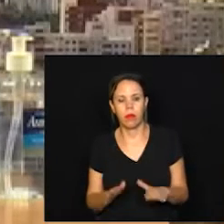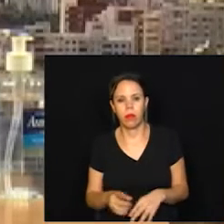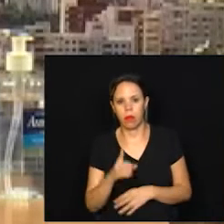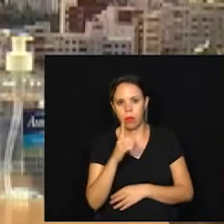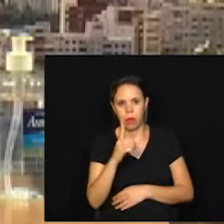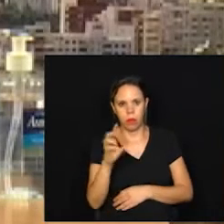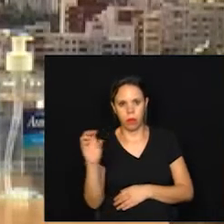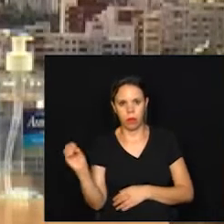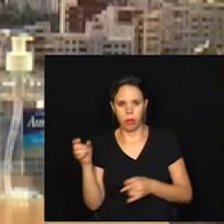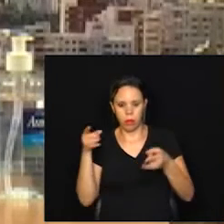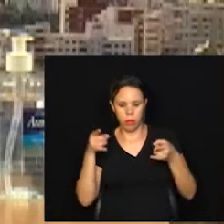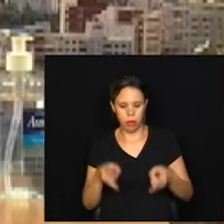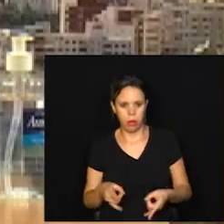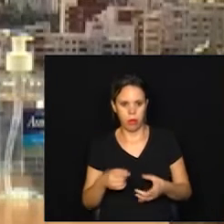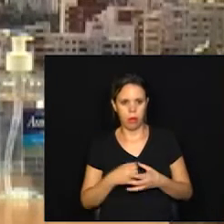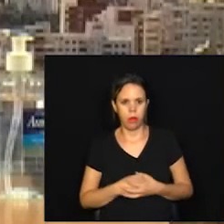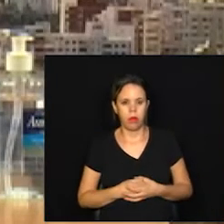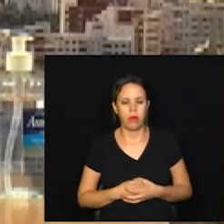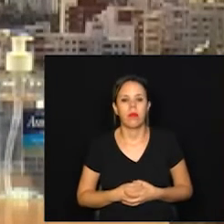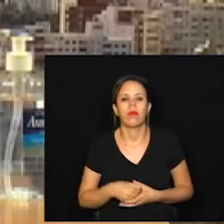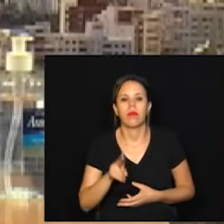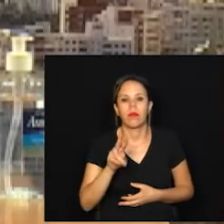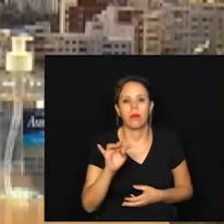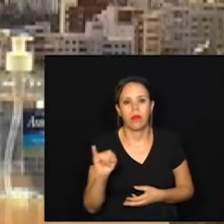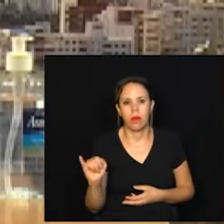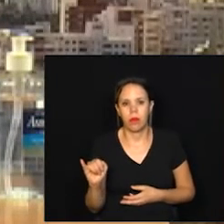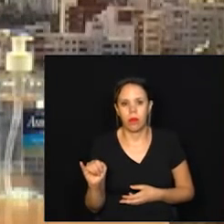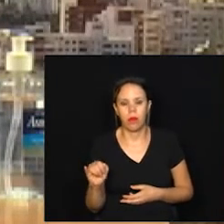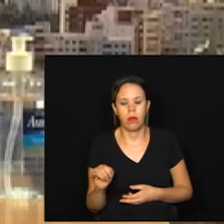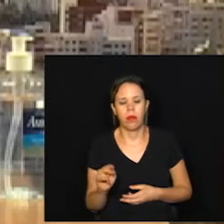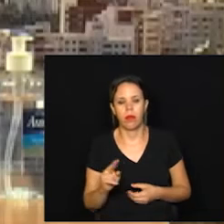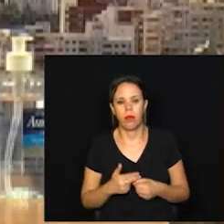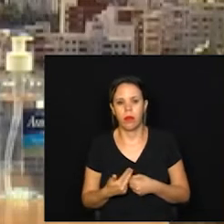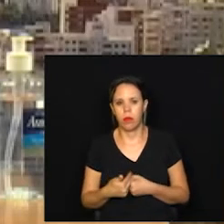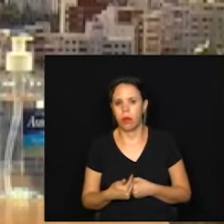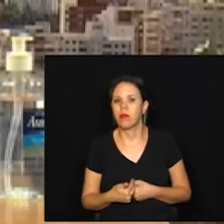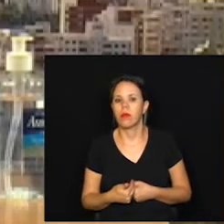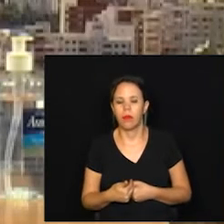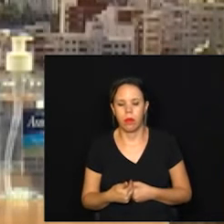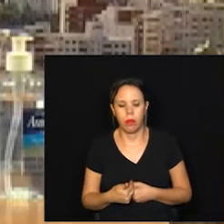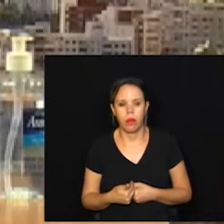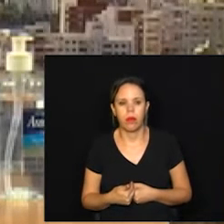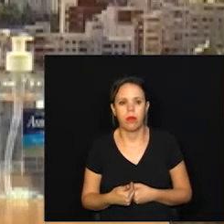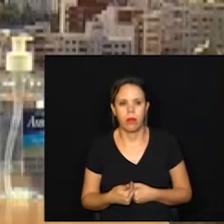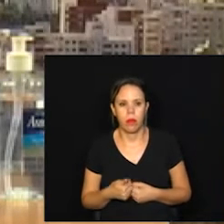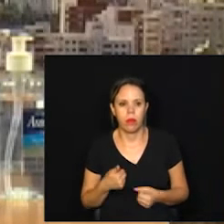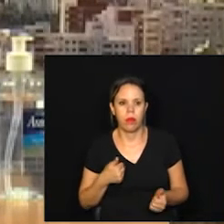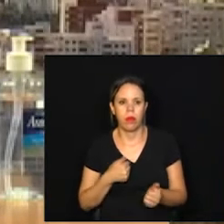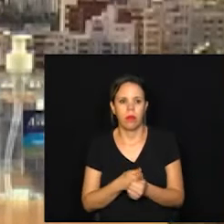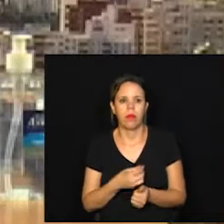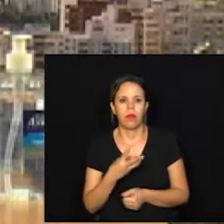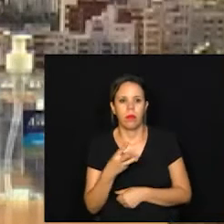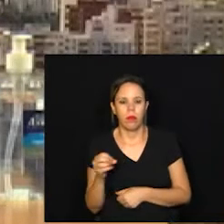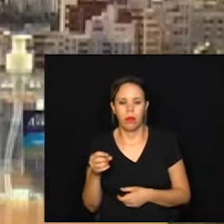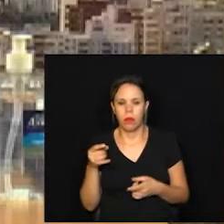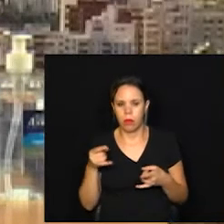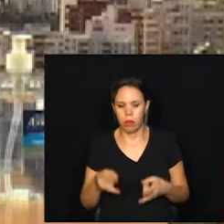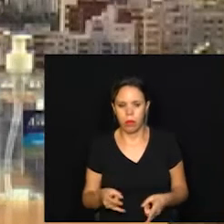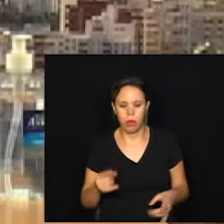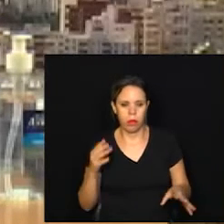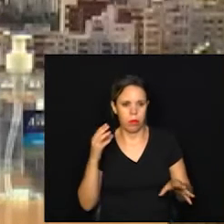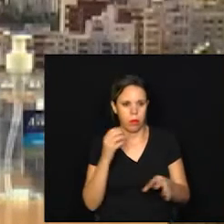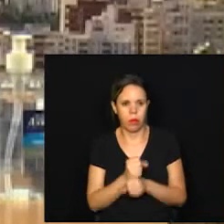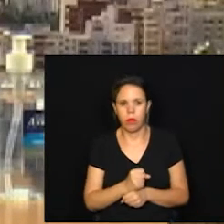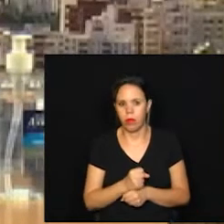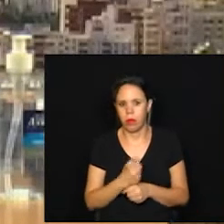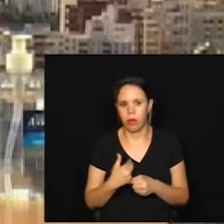10 leitos de UTI lá no HC, chegando a 30 leitos no total no